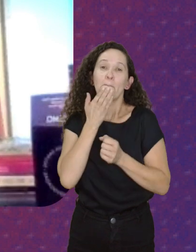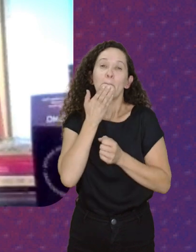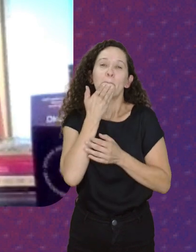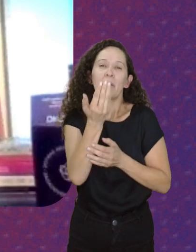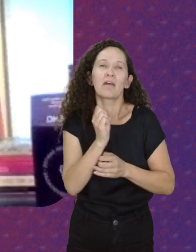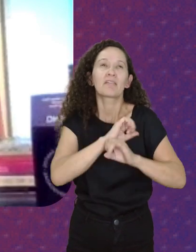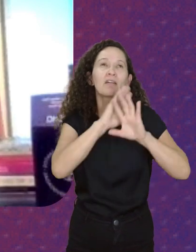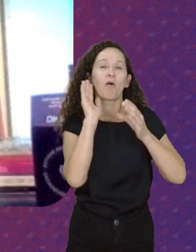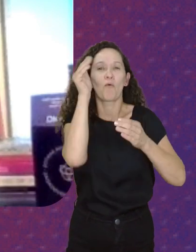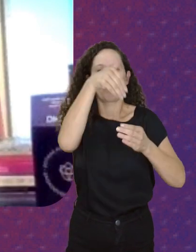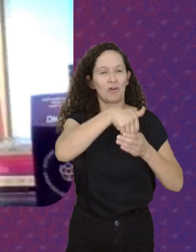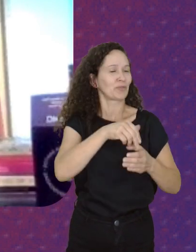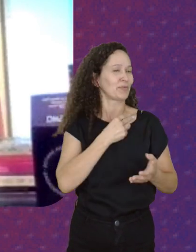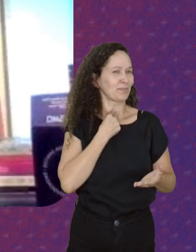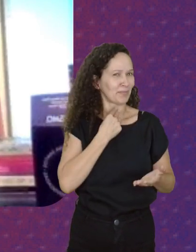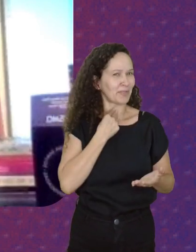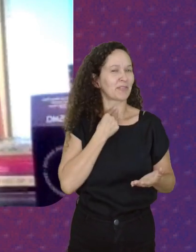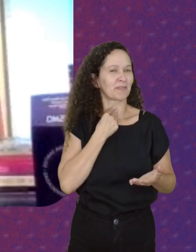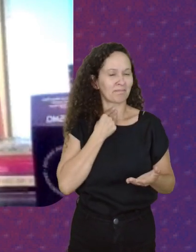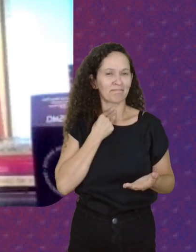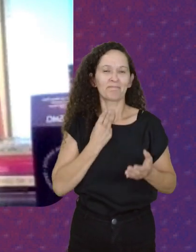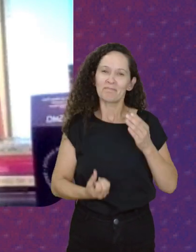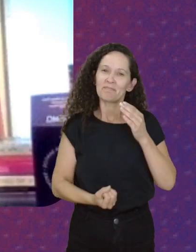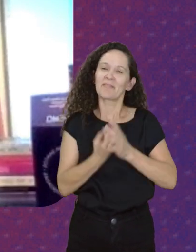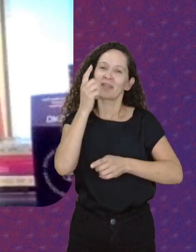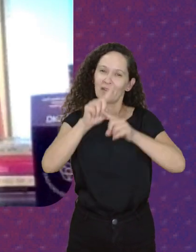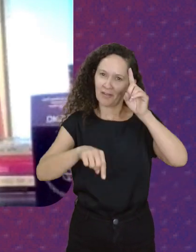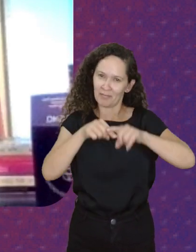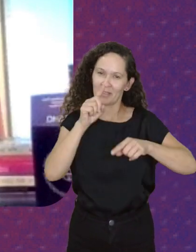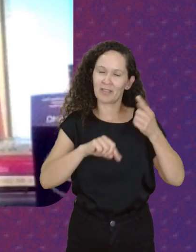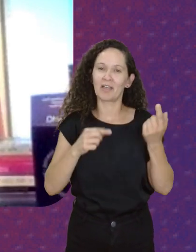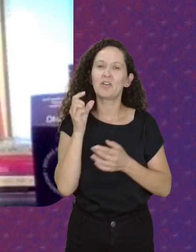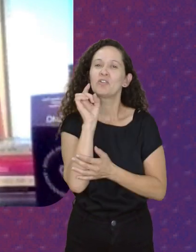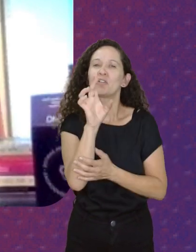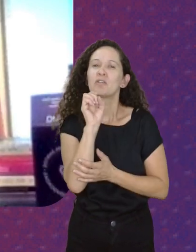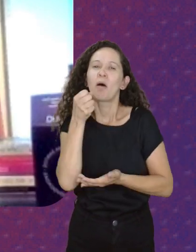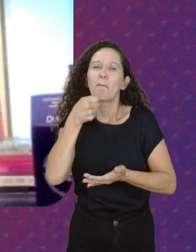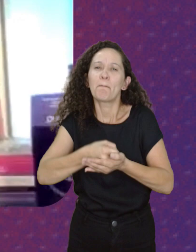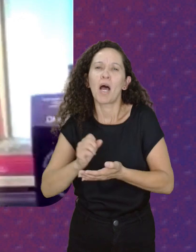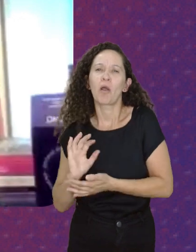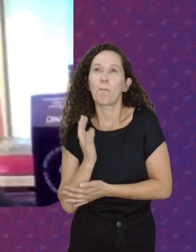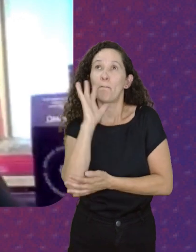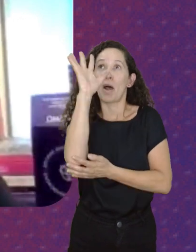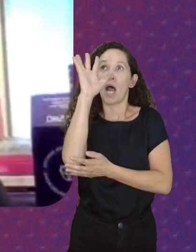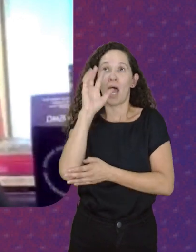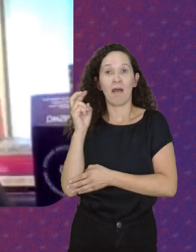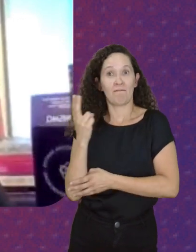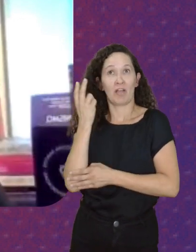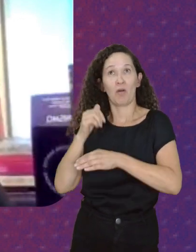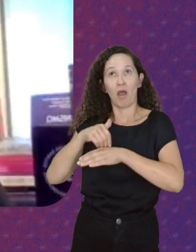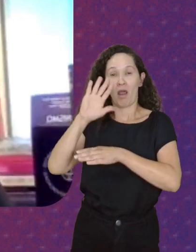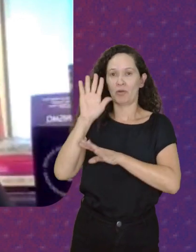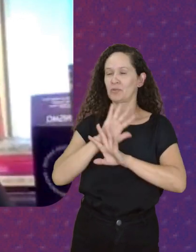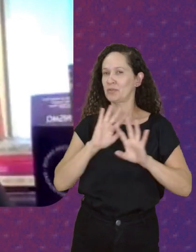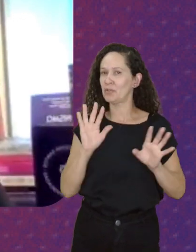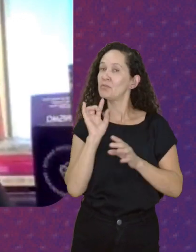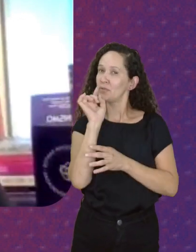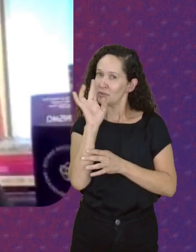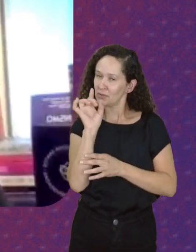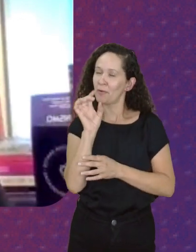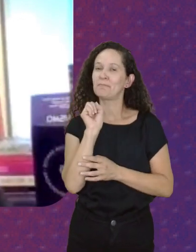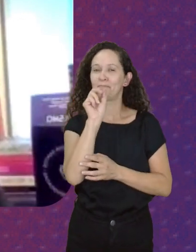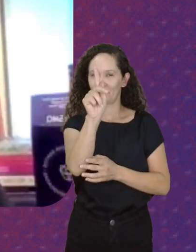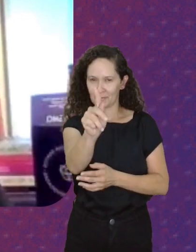explicitamente voto e desde que no conteúdo desse material não seja gasto um valor estratosférico. É isso,